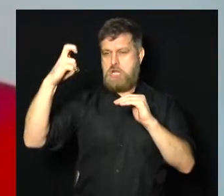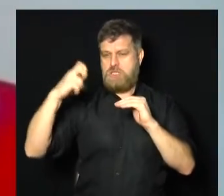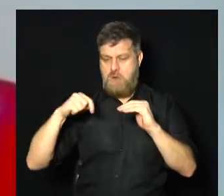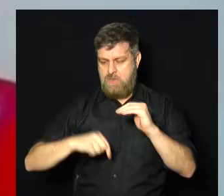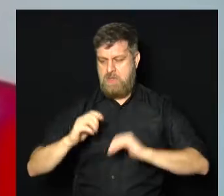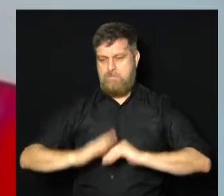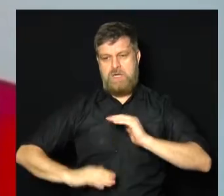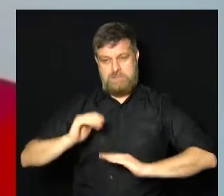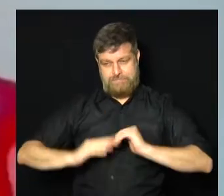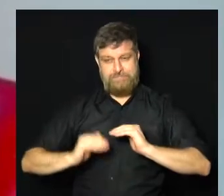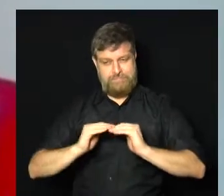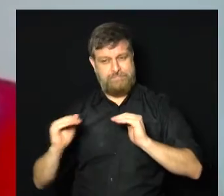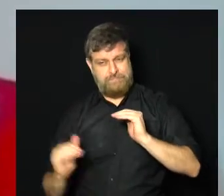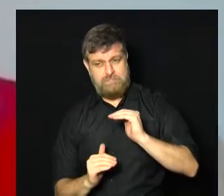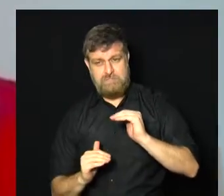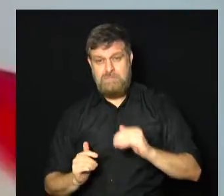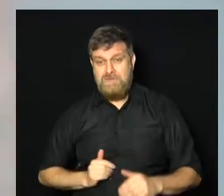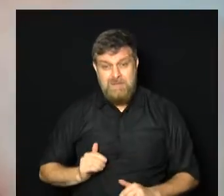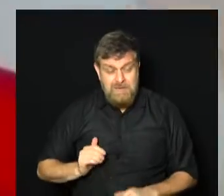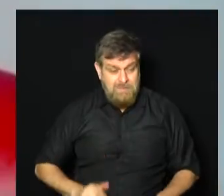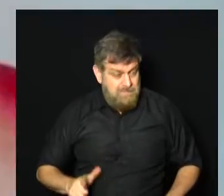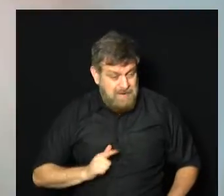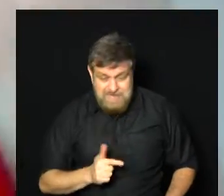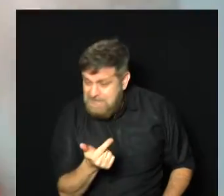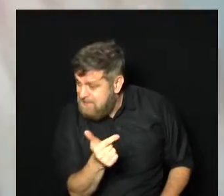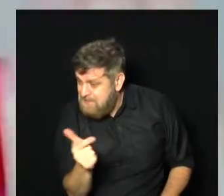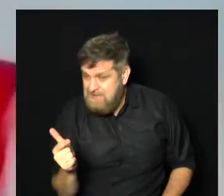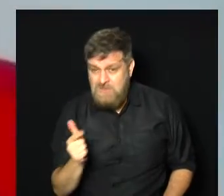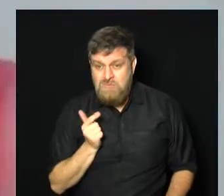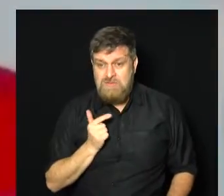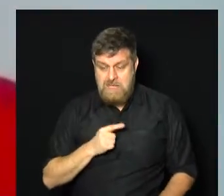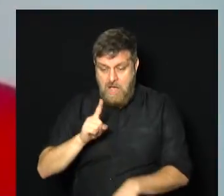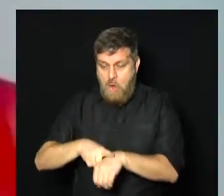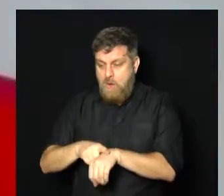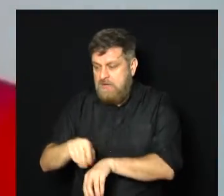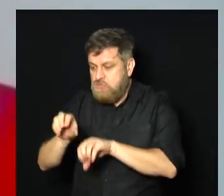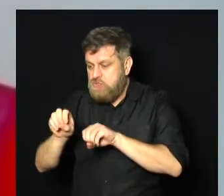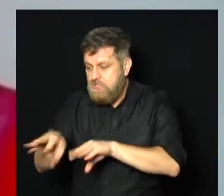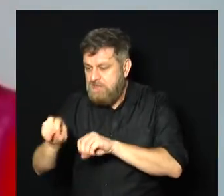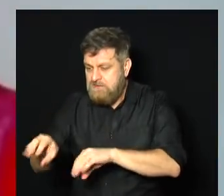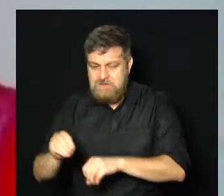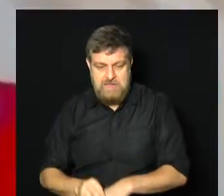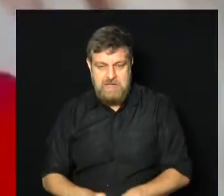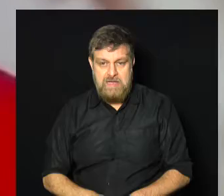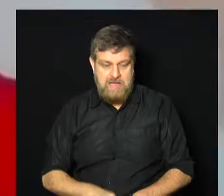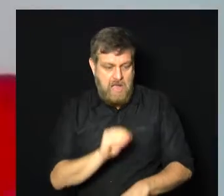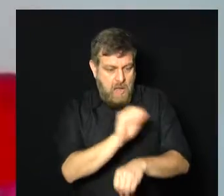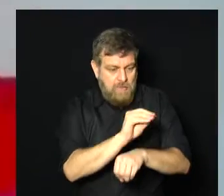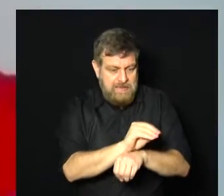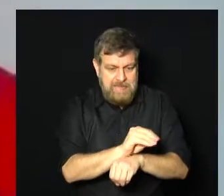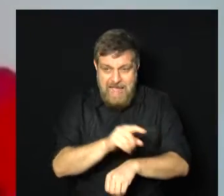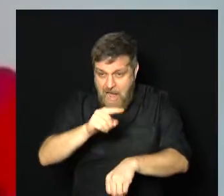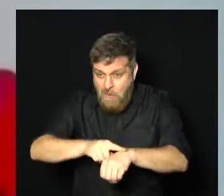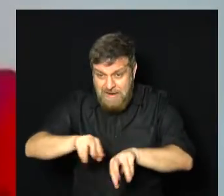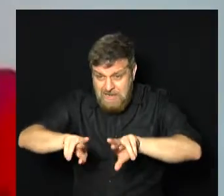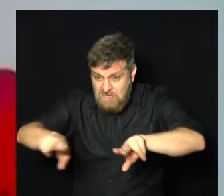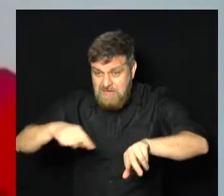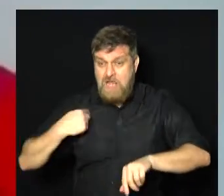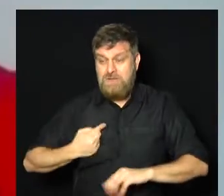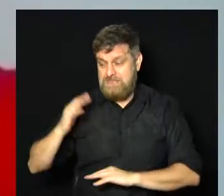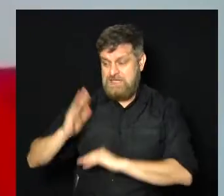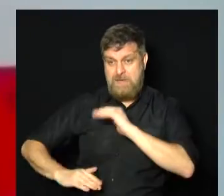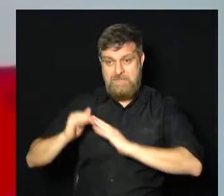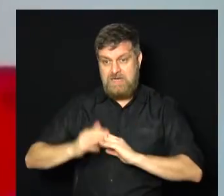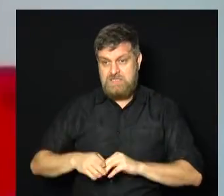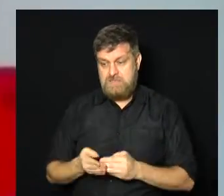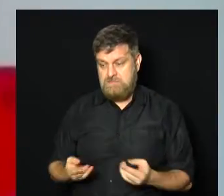manual. Mas isso não existe na prática, né? Não existe o momento do cuidar separado do momento do educar, né? As nossas ações, como a gente até